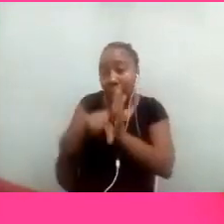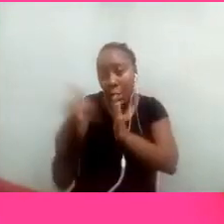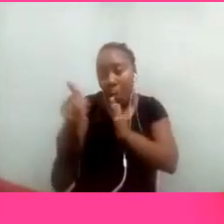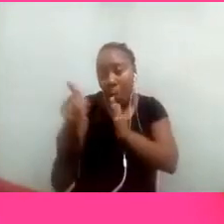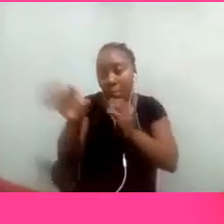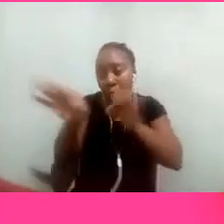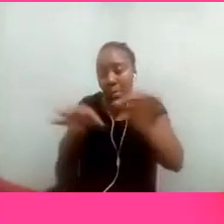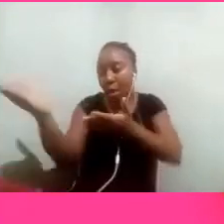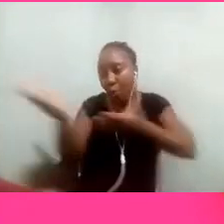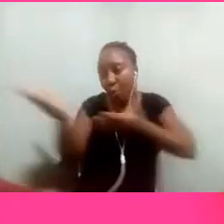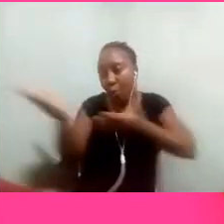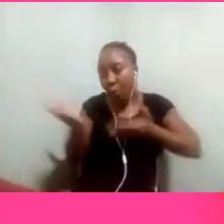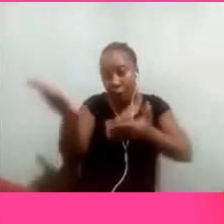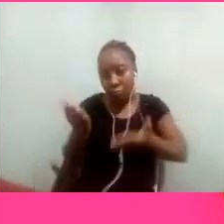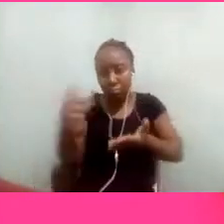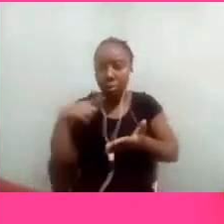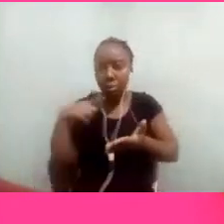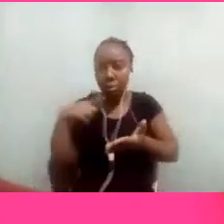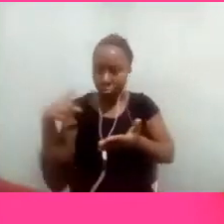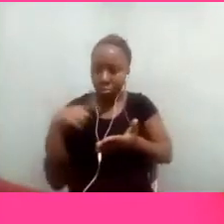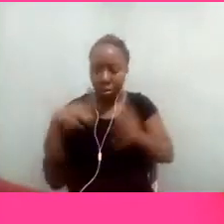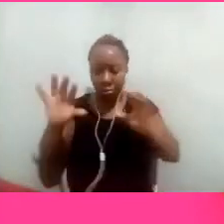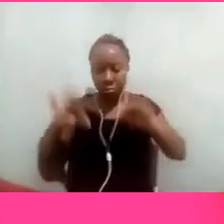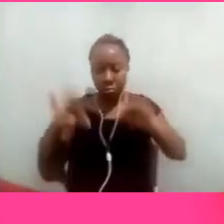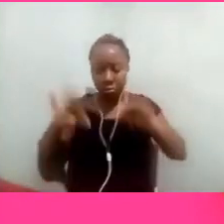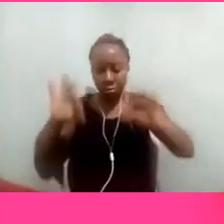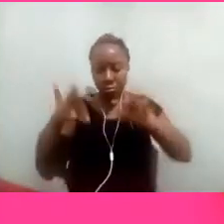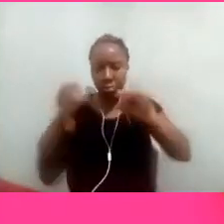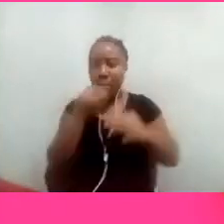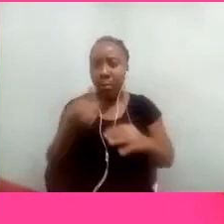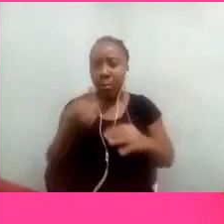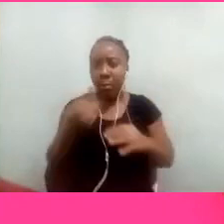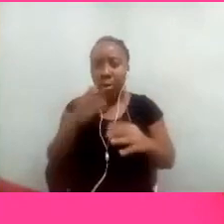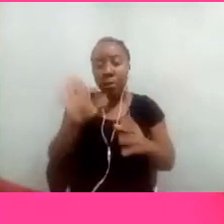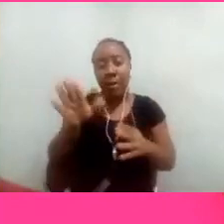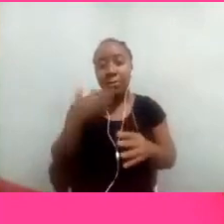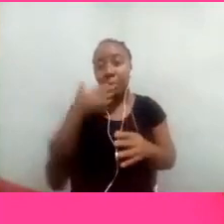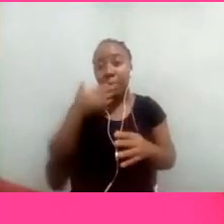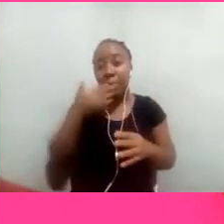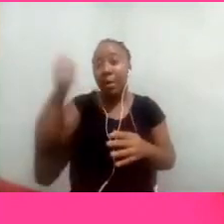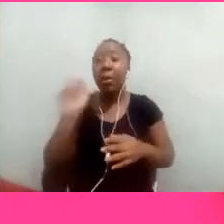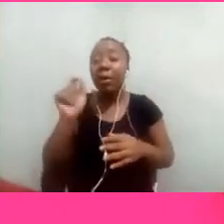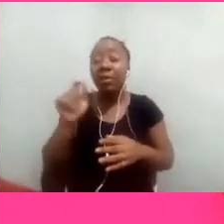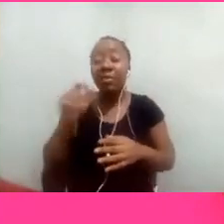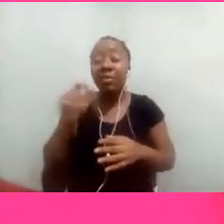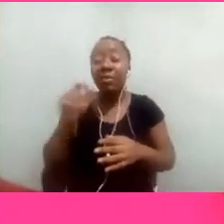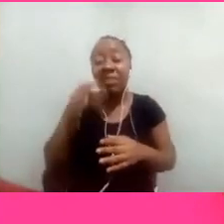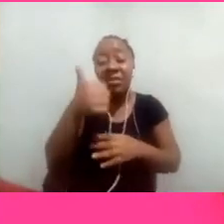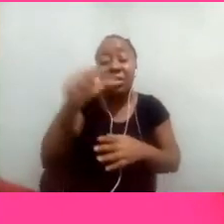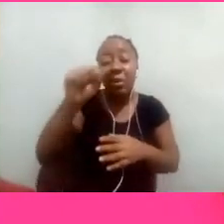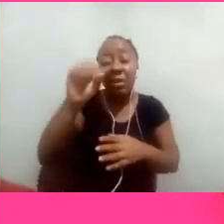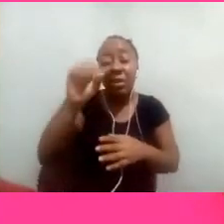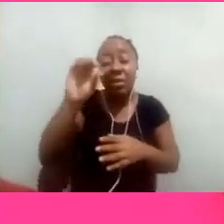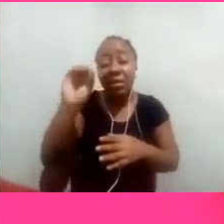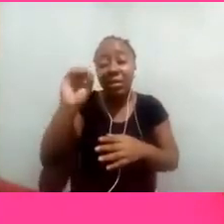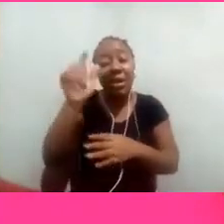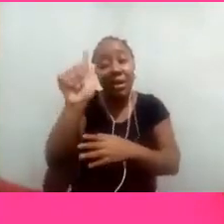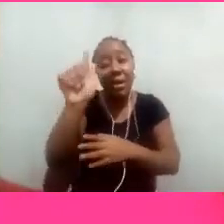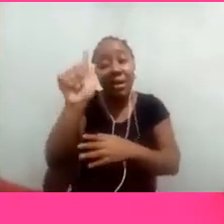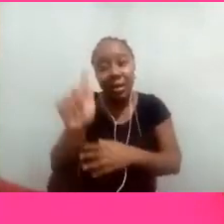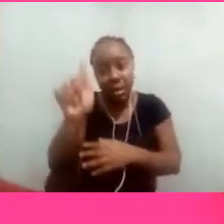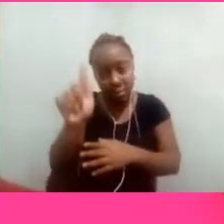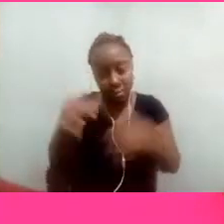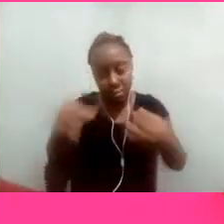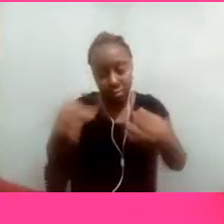tem uma gramatura boa para fazer isso. Mas o ideal é, no mínimo, 180 gramas.